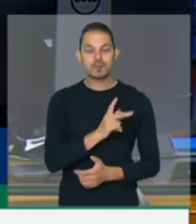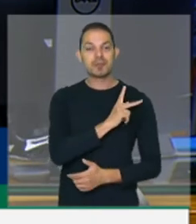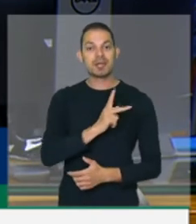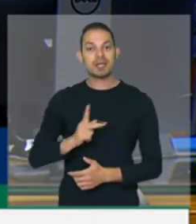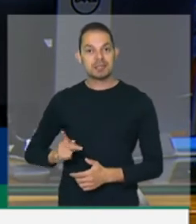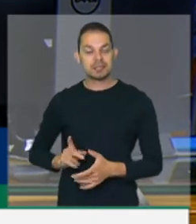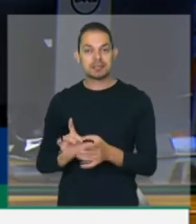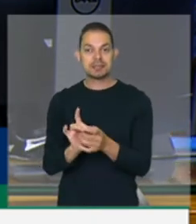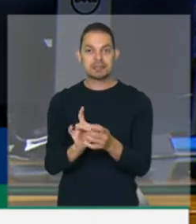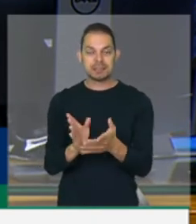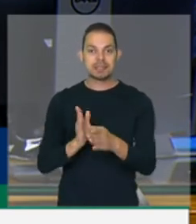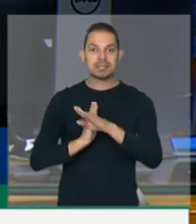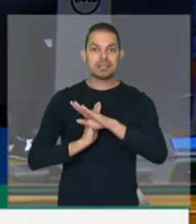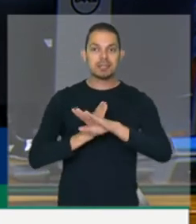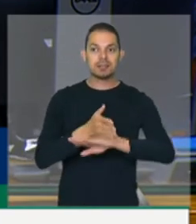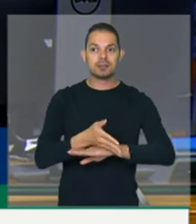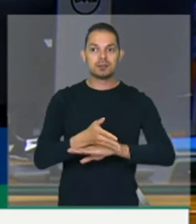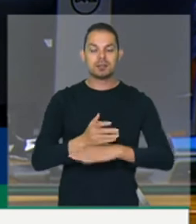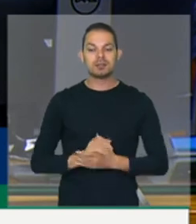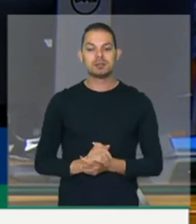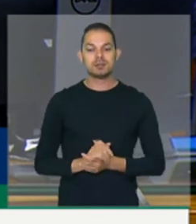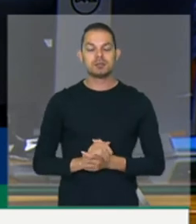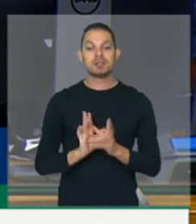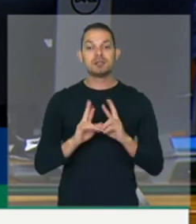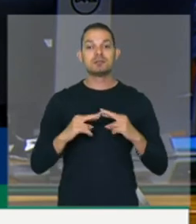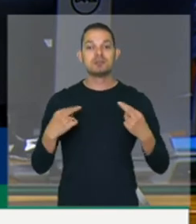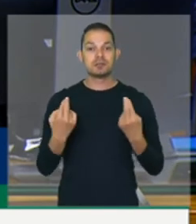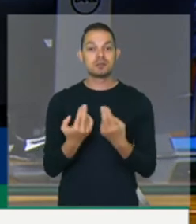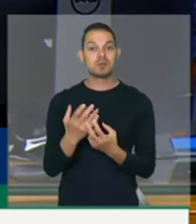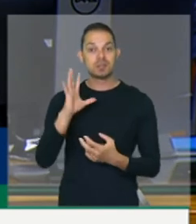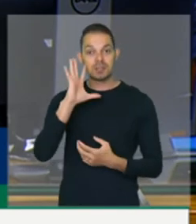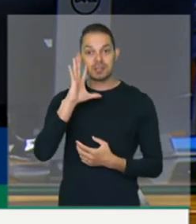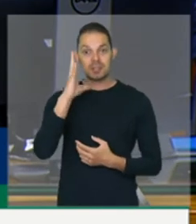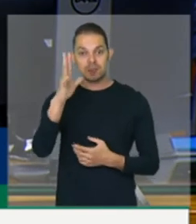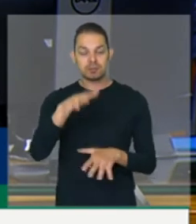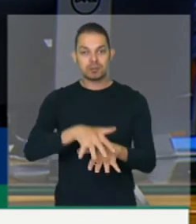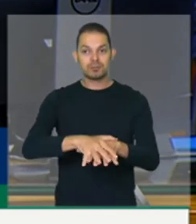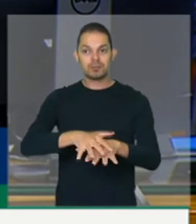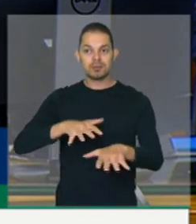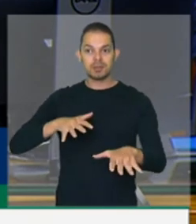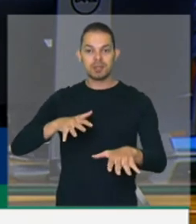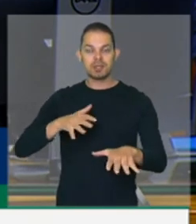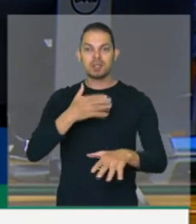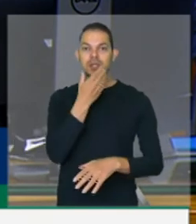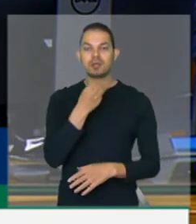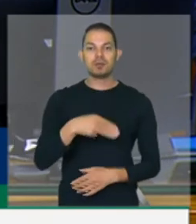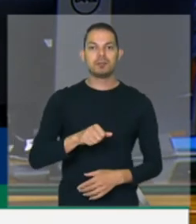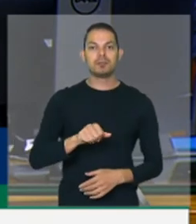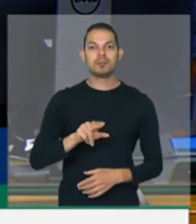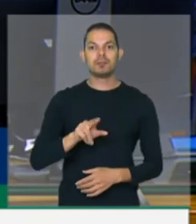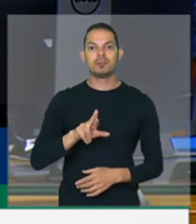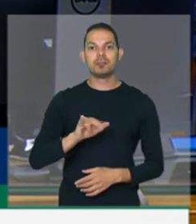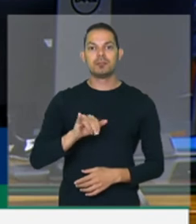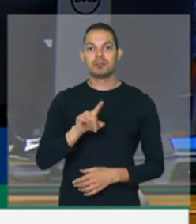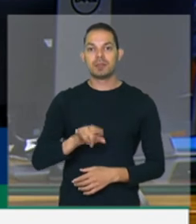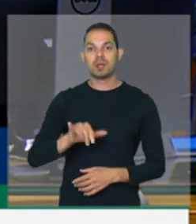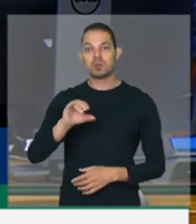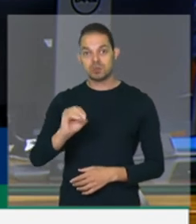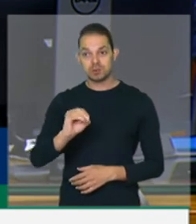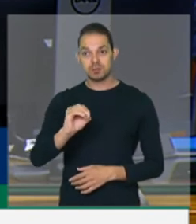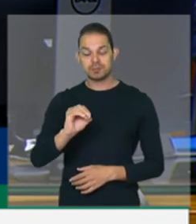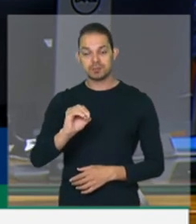concede permissão de acesso à sessão deliberativa remota ao senhor Maurício Rodrigues